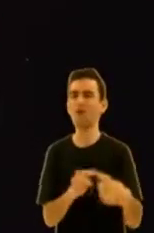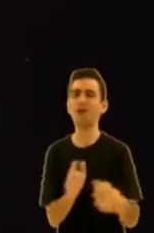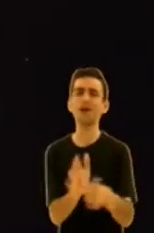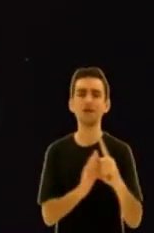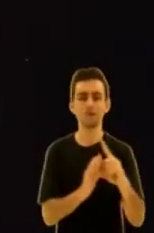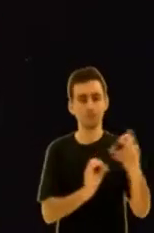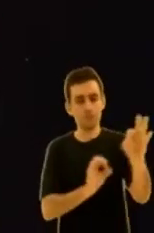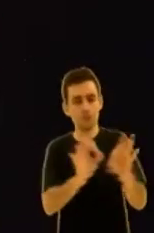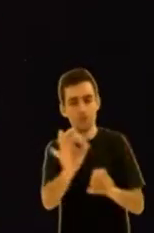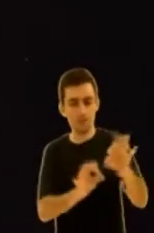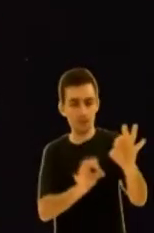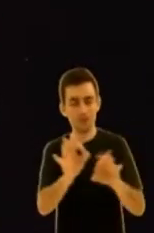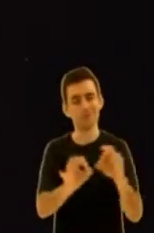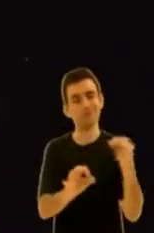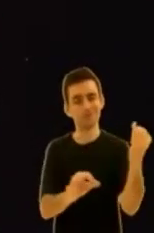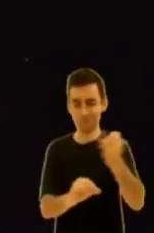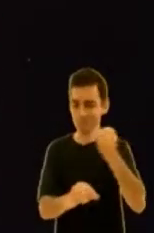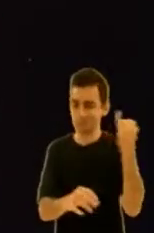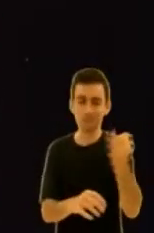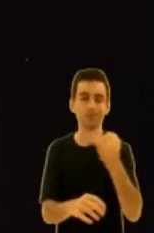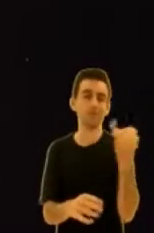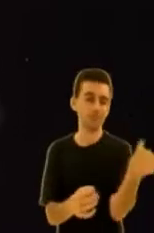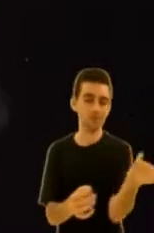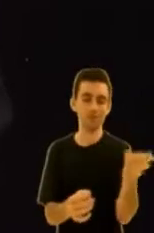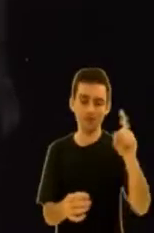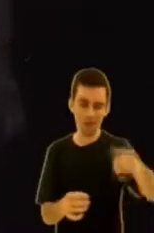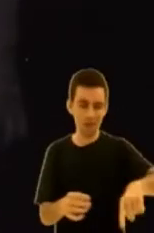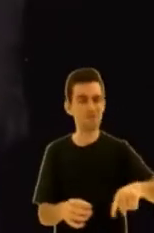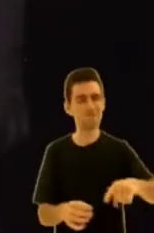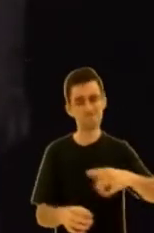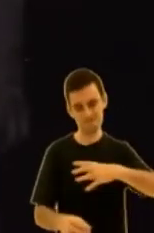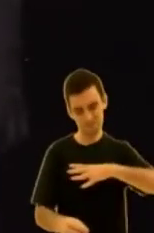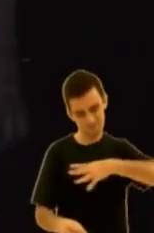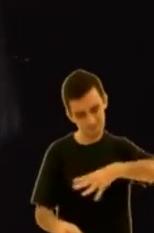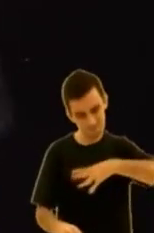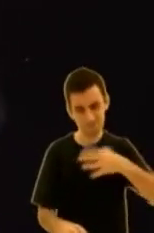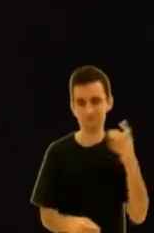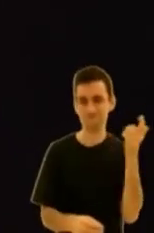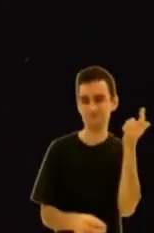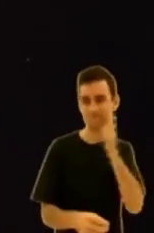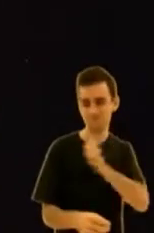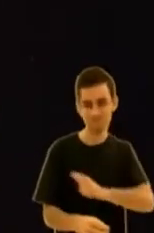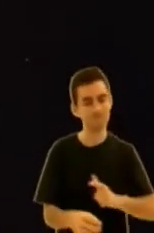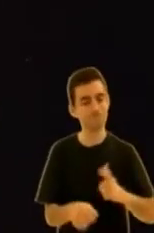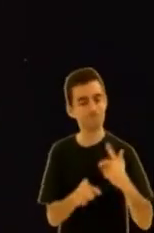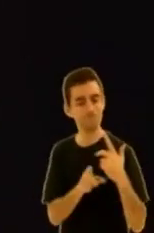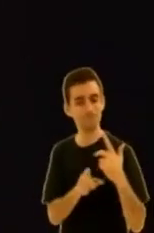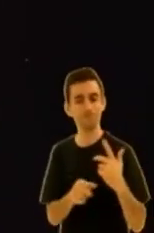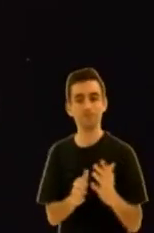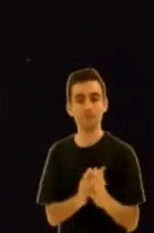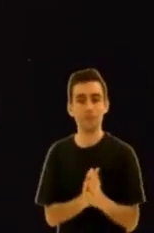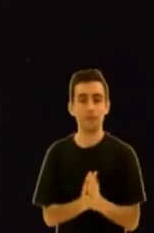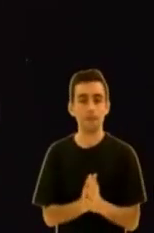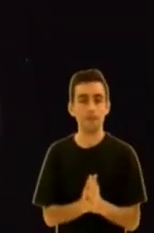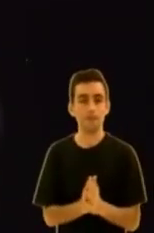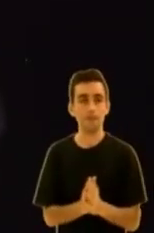isso é uma conquista nossa que a gente deve